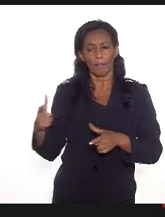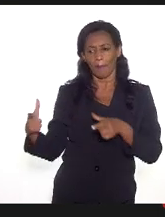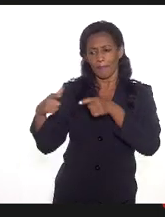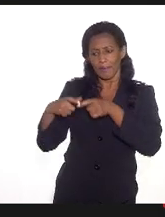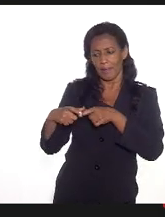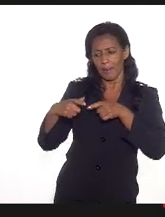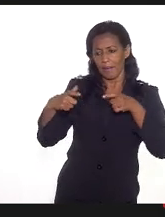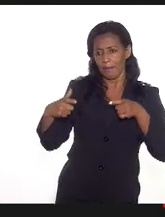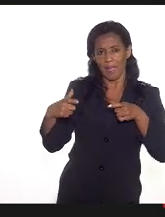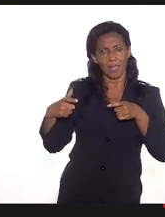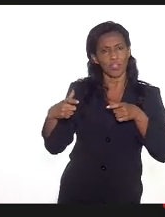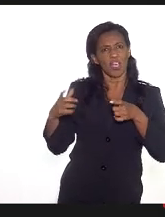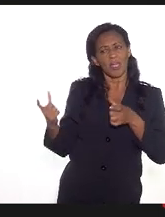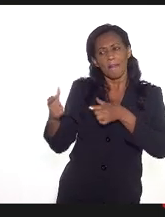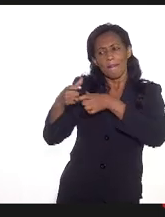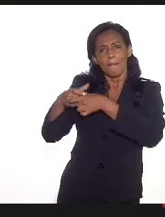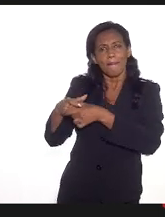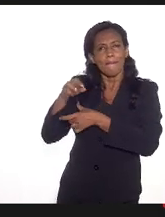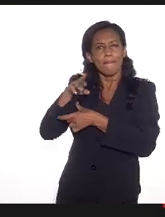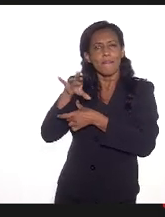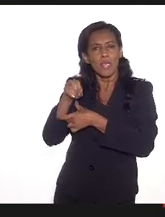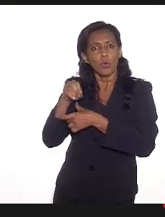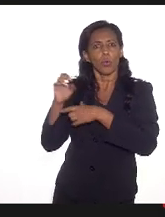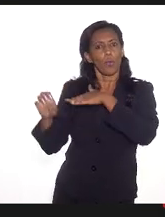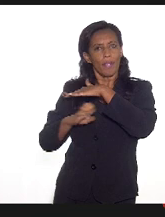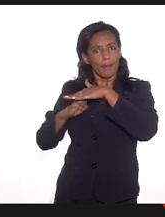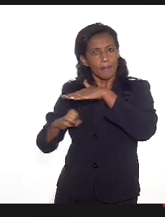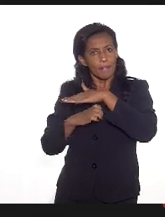médias e microempresas.